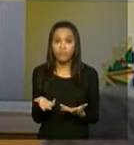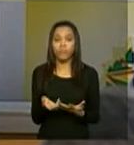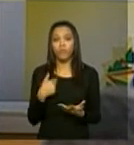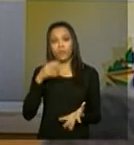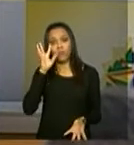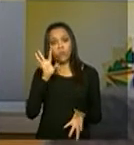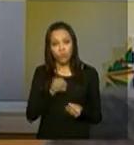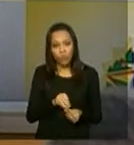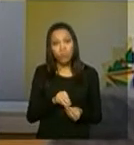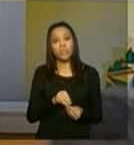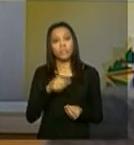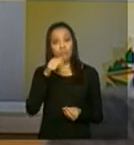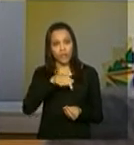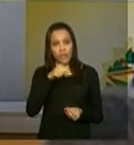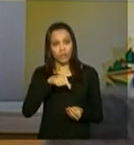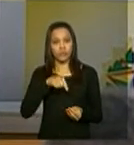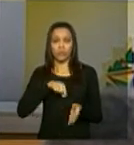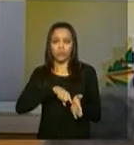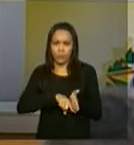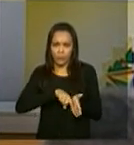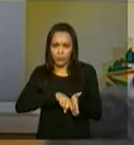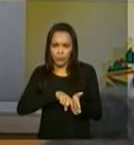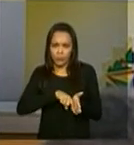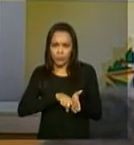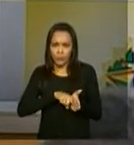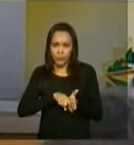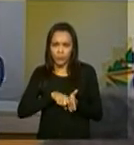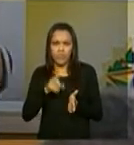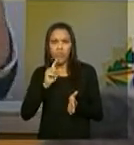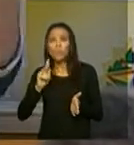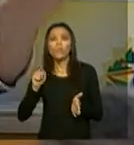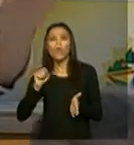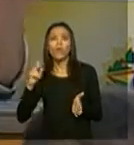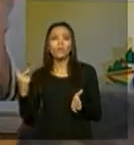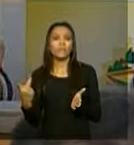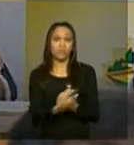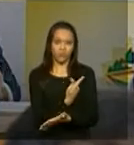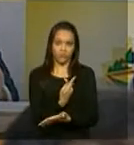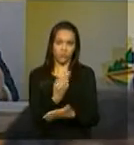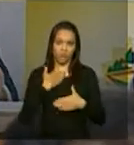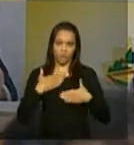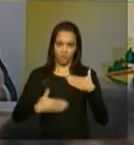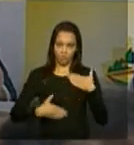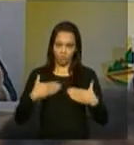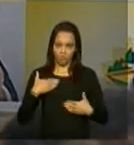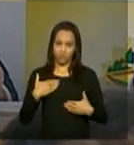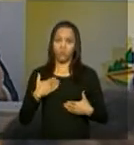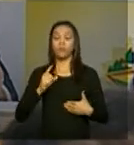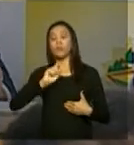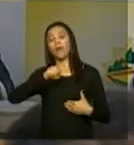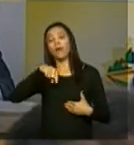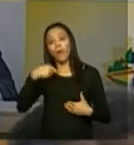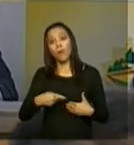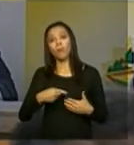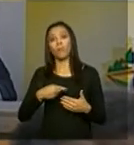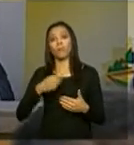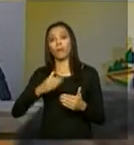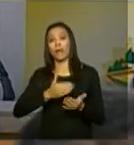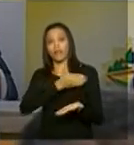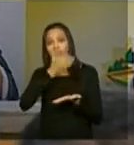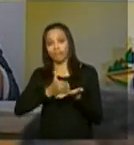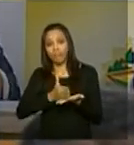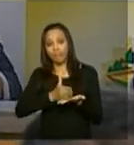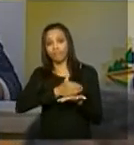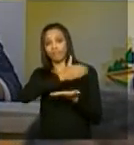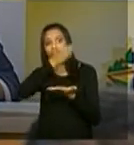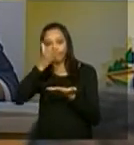concluir esta etapa é concluir uma etapa do processo investigatório e concluir uma etapa do